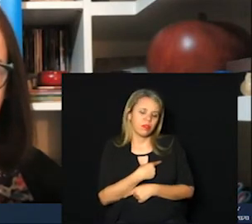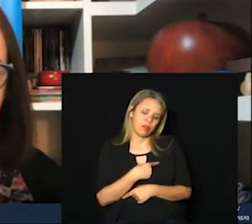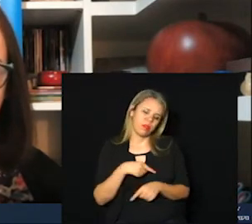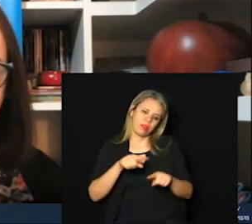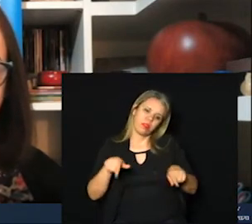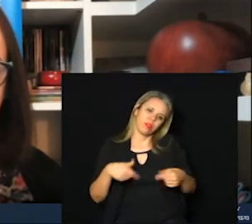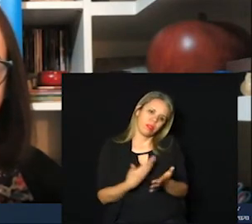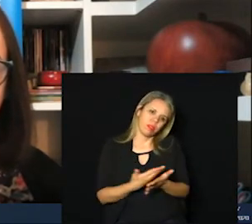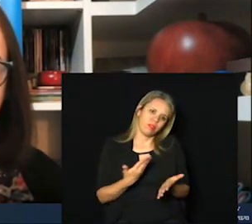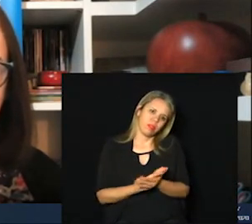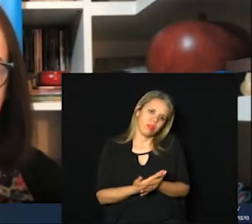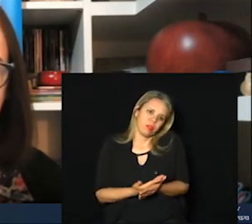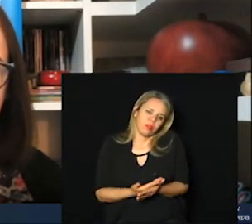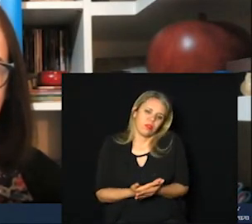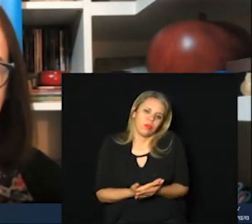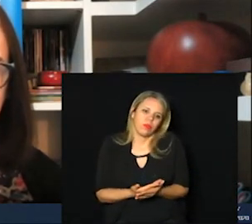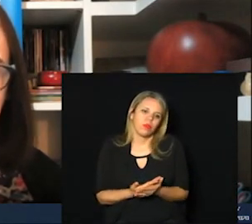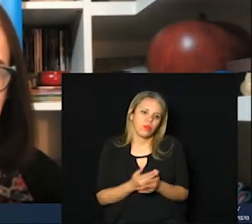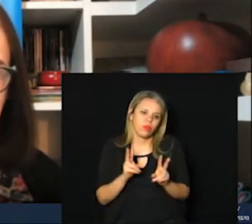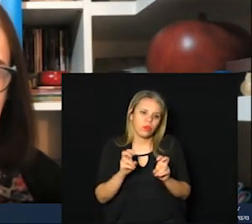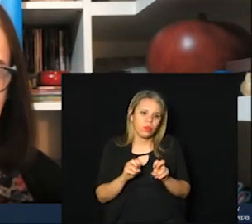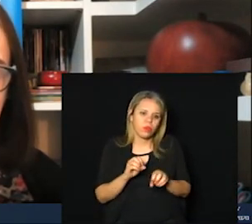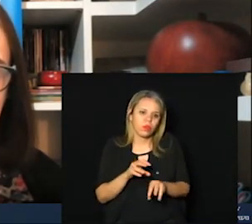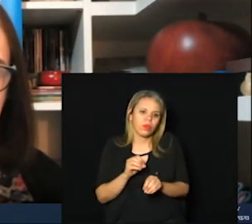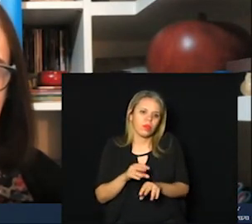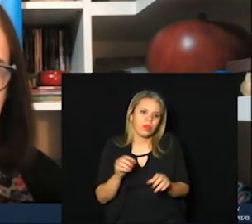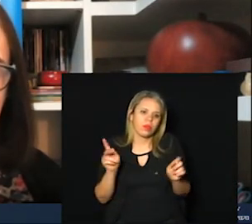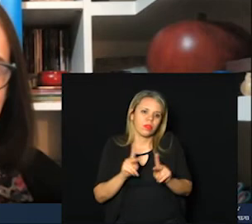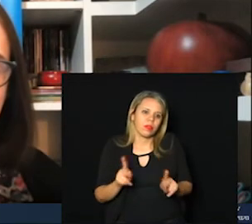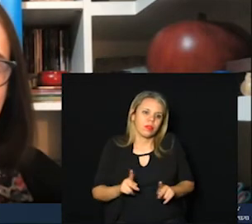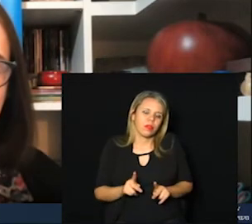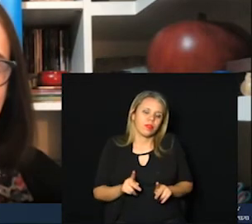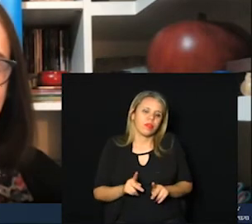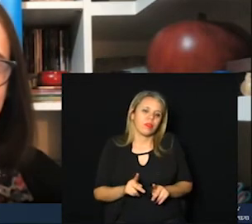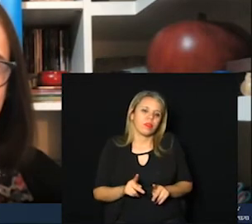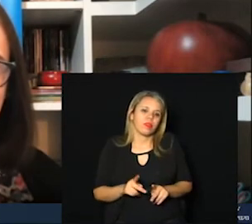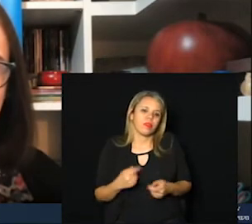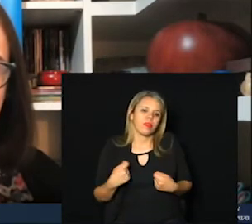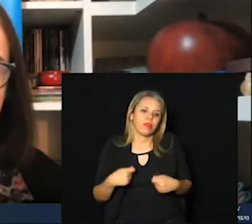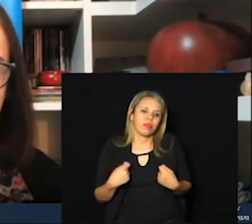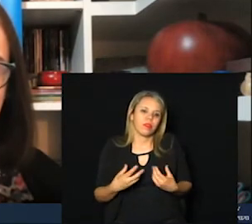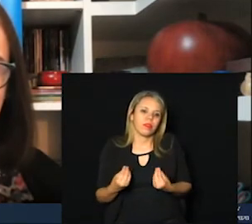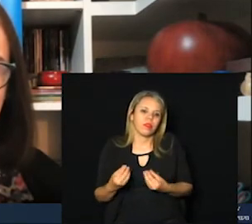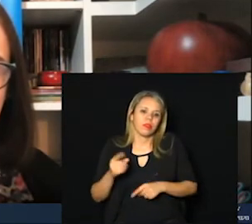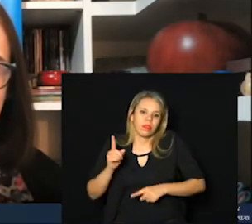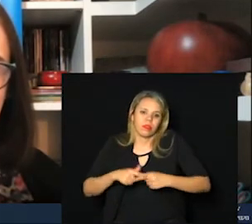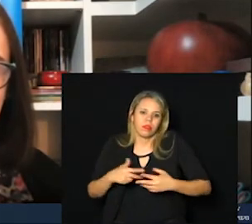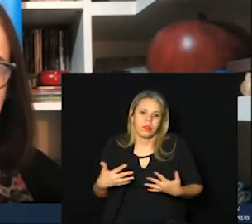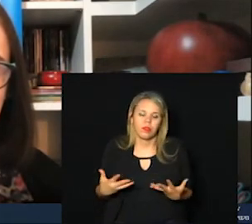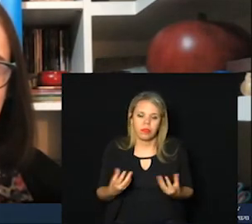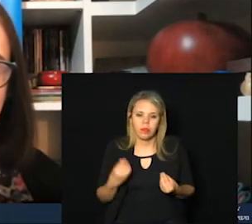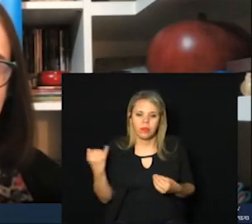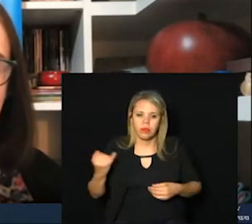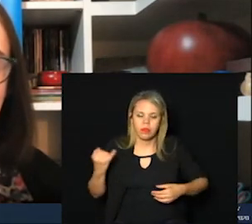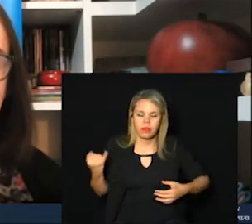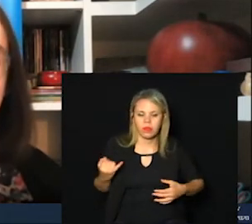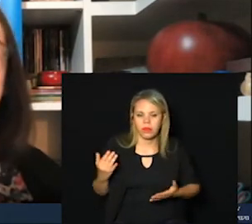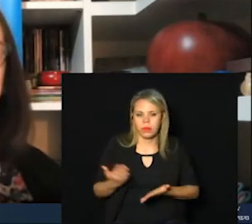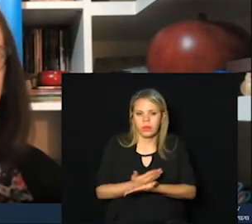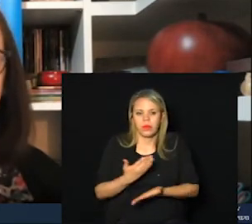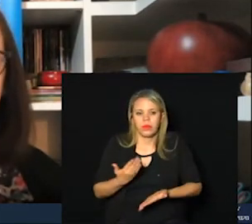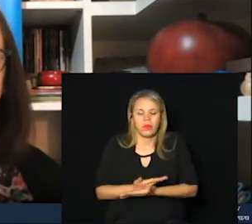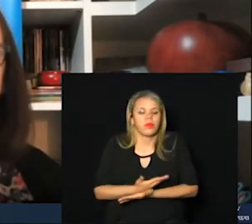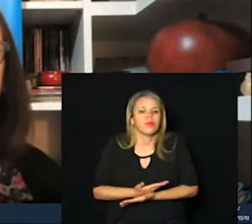aula ou estudando sobre educação para a paz, precisamos tanto de material, é muito importante. Esse livro